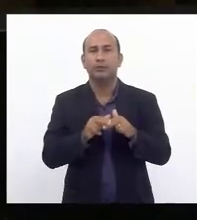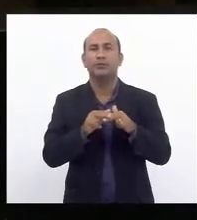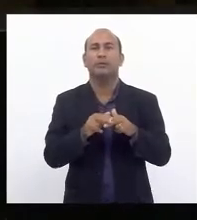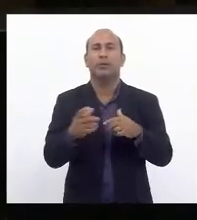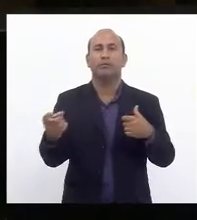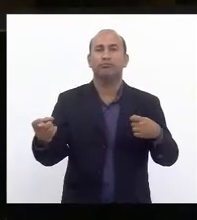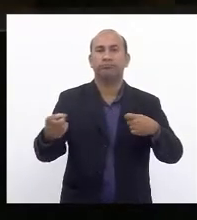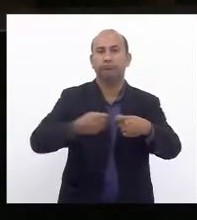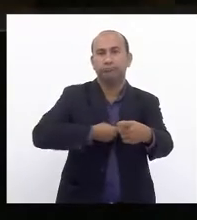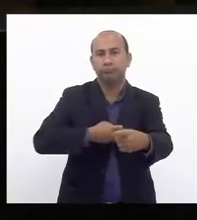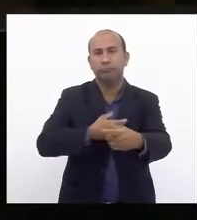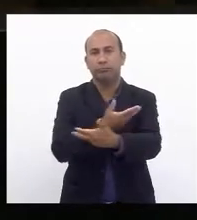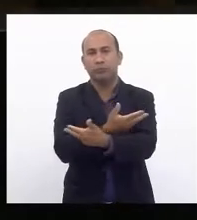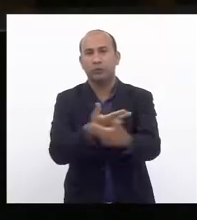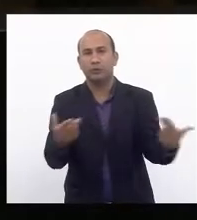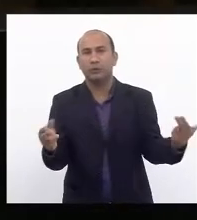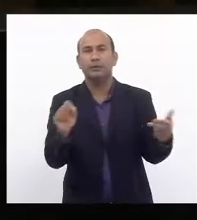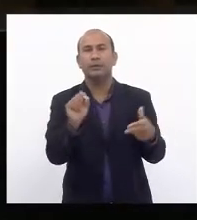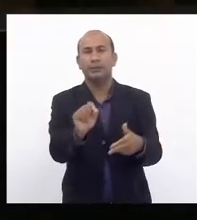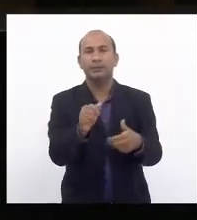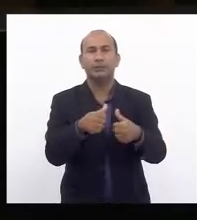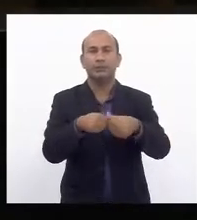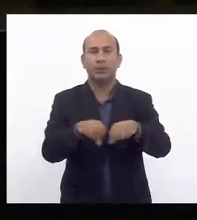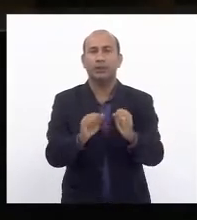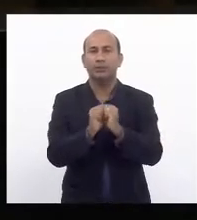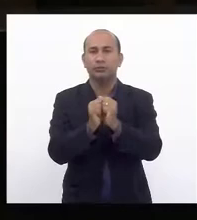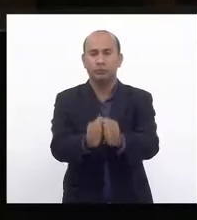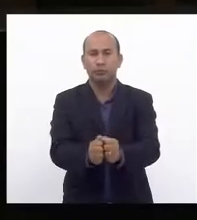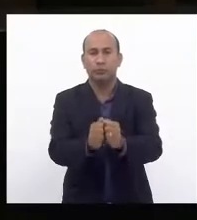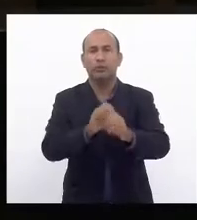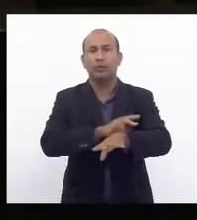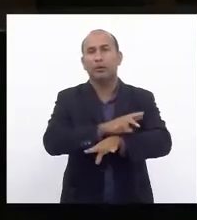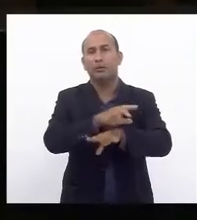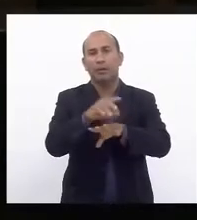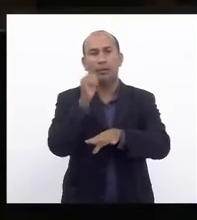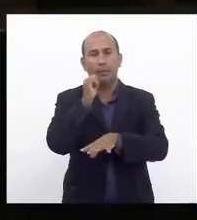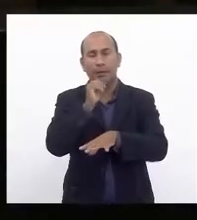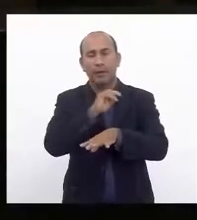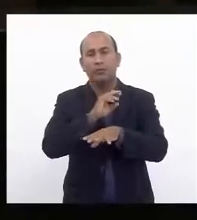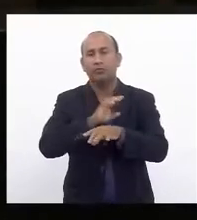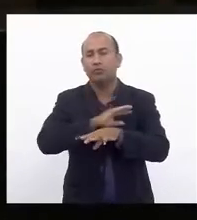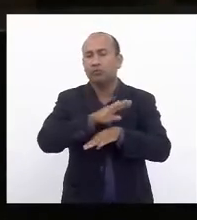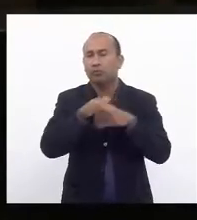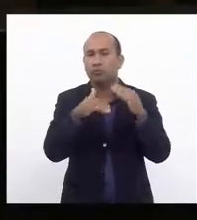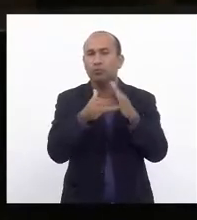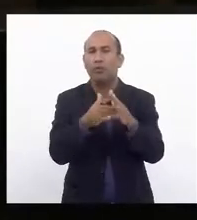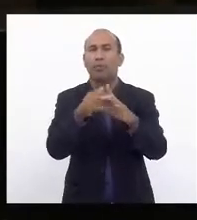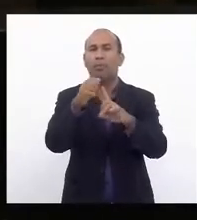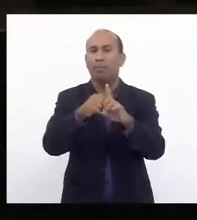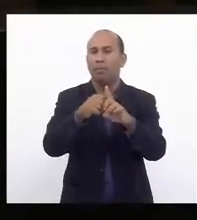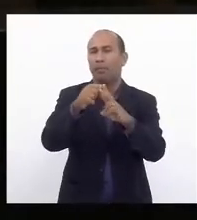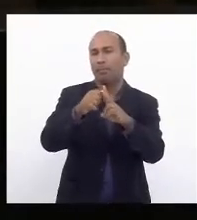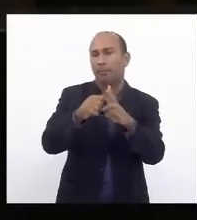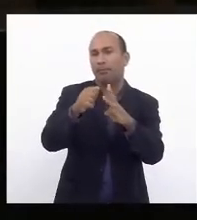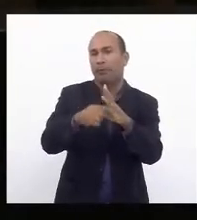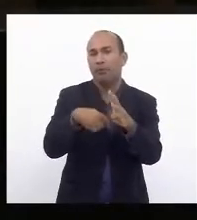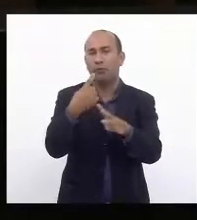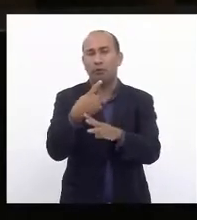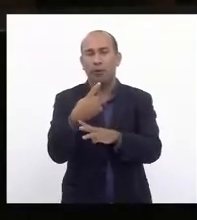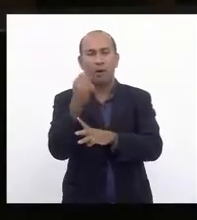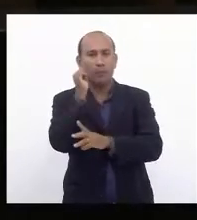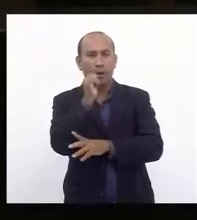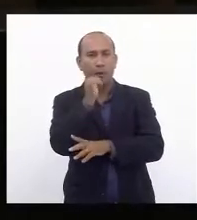violentadas naquilo que acompanha muitas mulheres mês a mês, né? Nós que somos mulheres